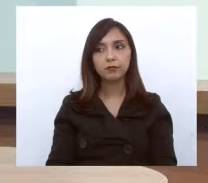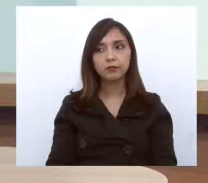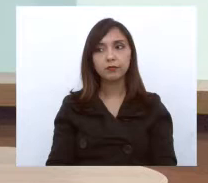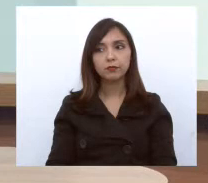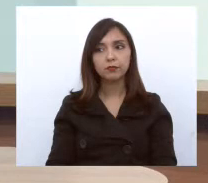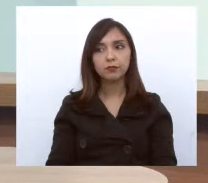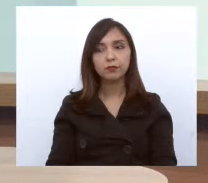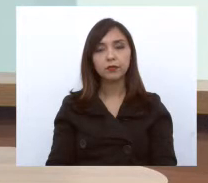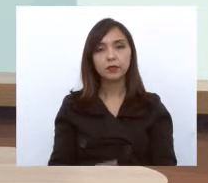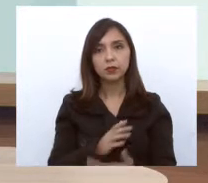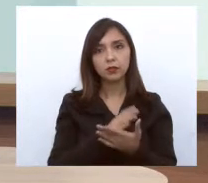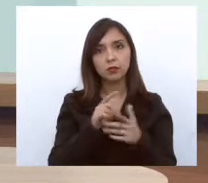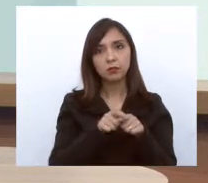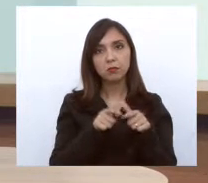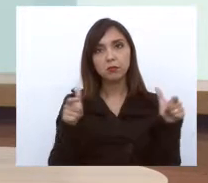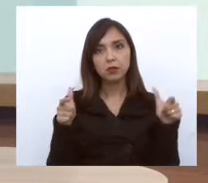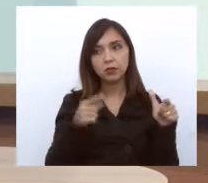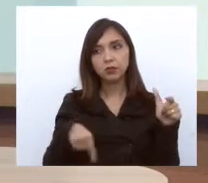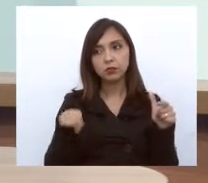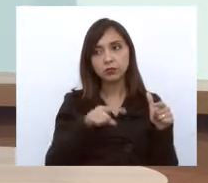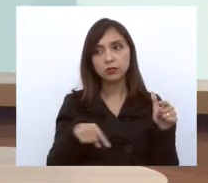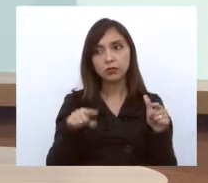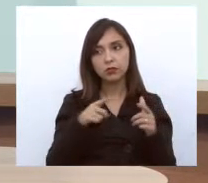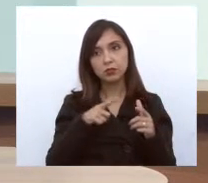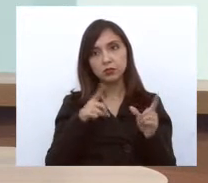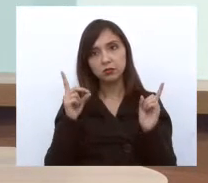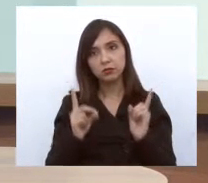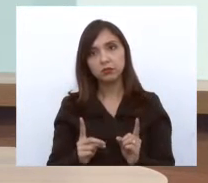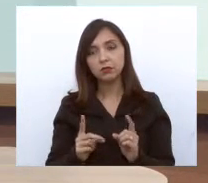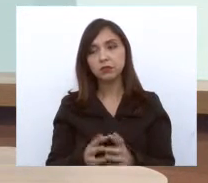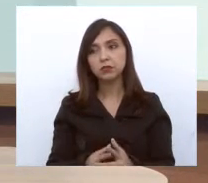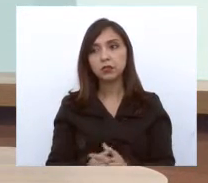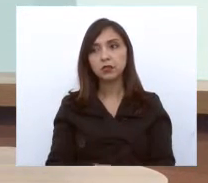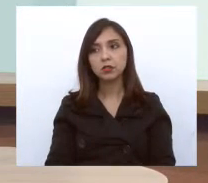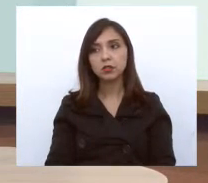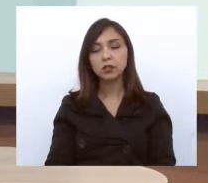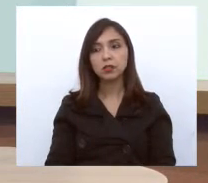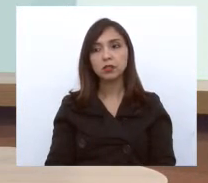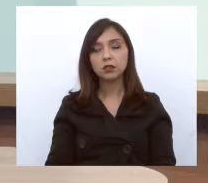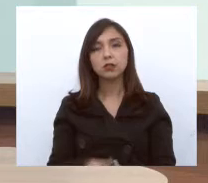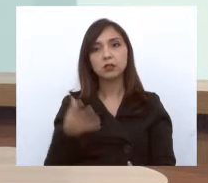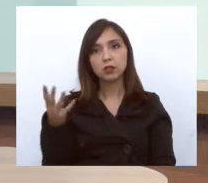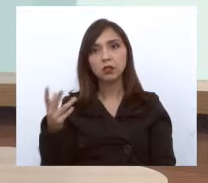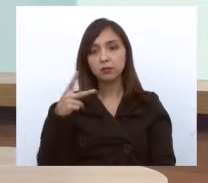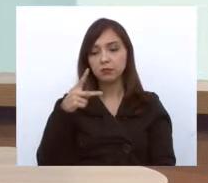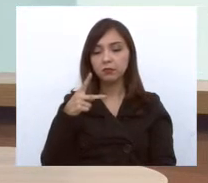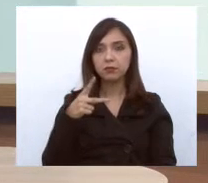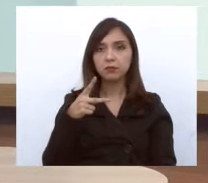é como a maioria de nós, não tem nenhuma deficiência, do que fez o meu colega,